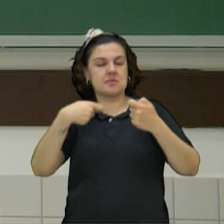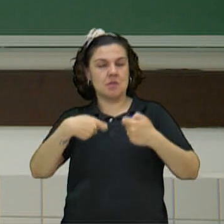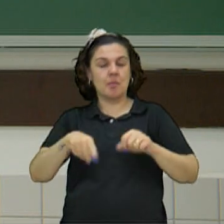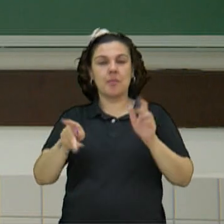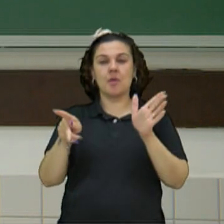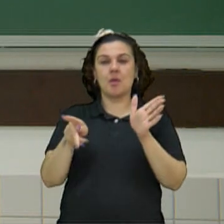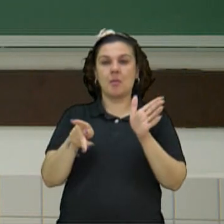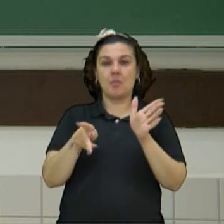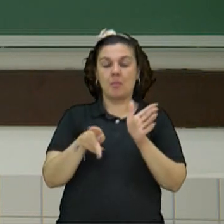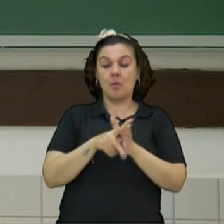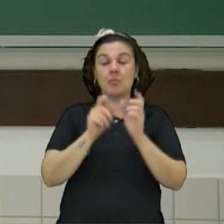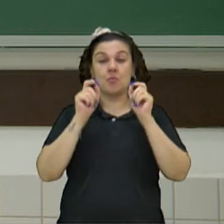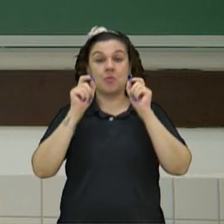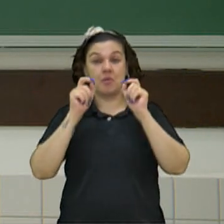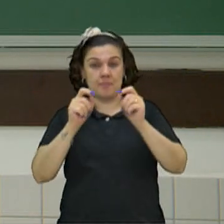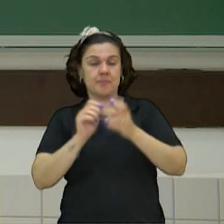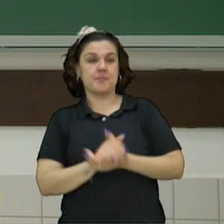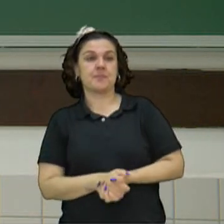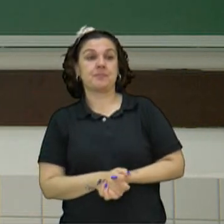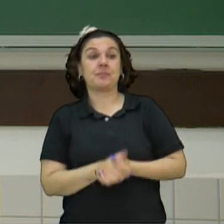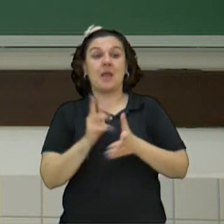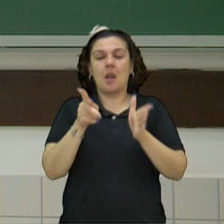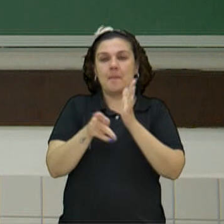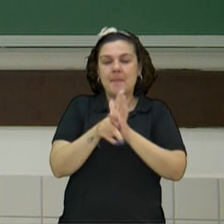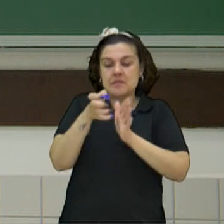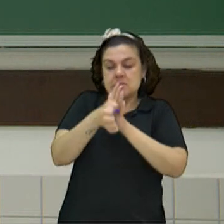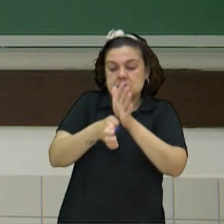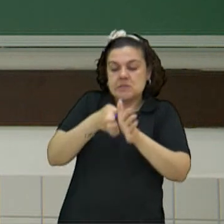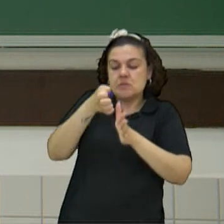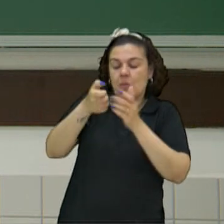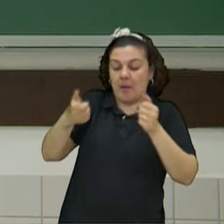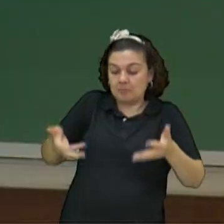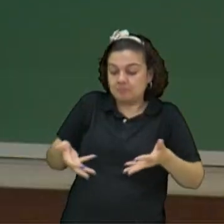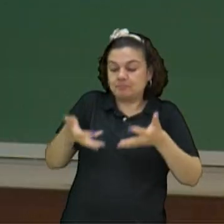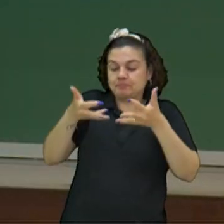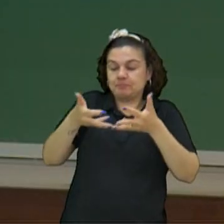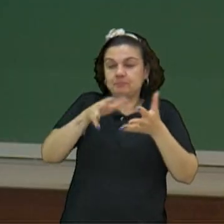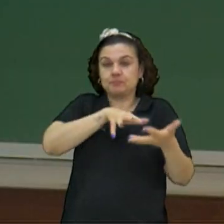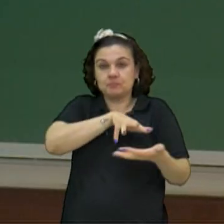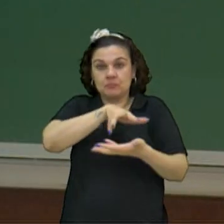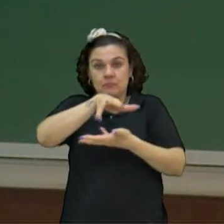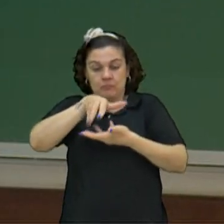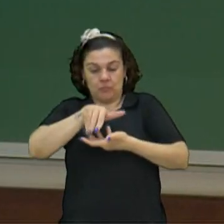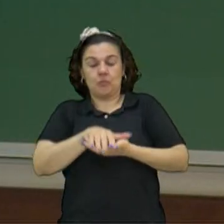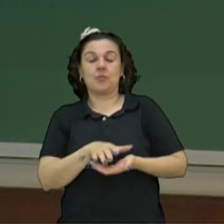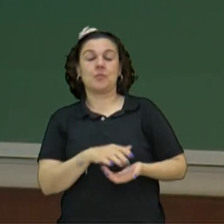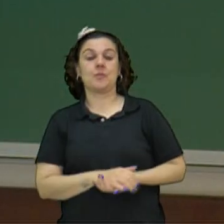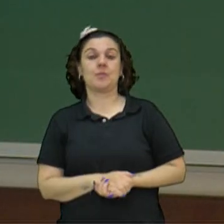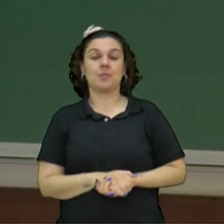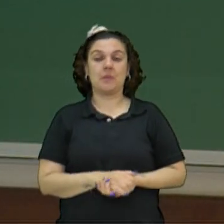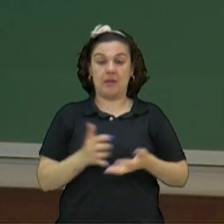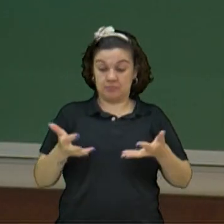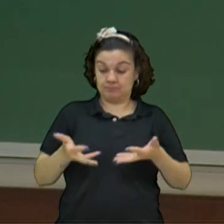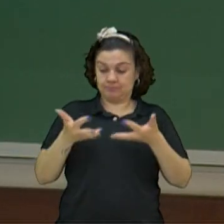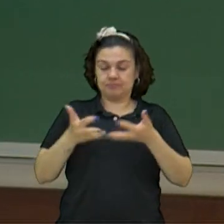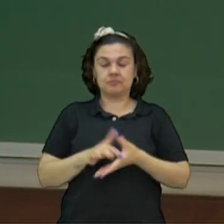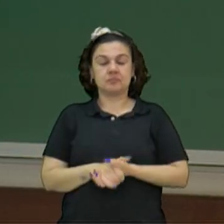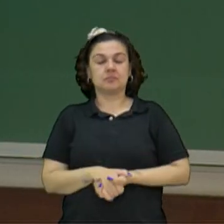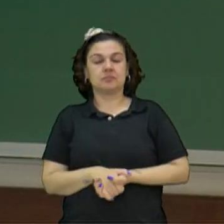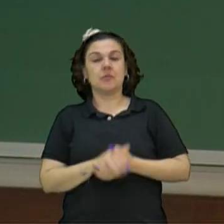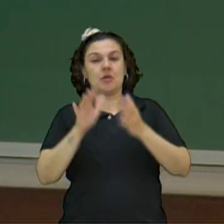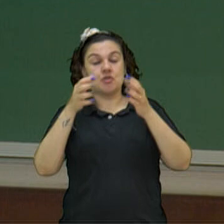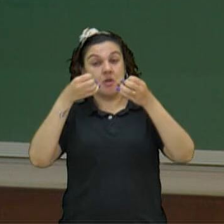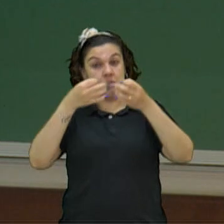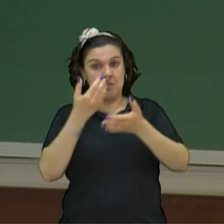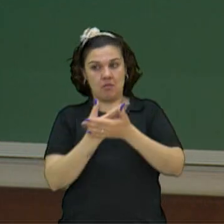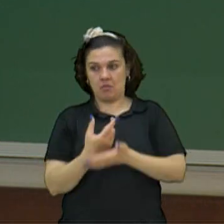a locomotiva do mundo. Ela tem esta alcunha, locomotiva do mundo. Fiz isso na